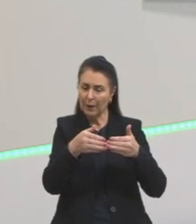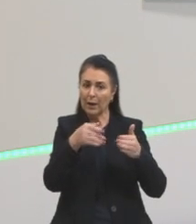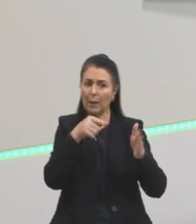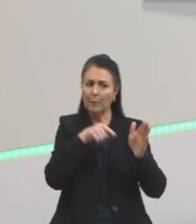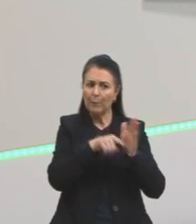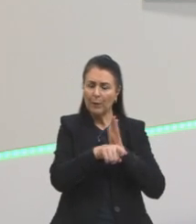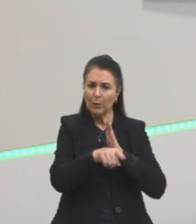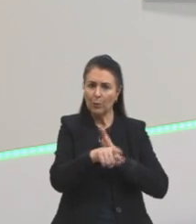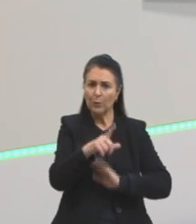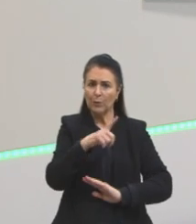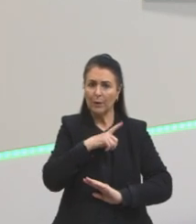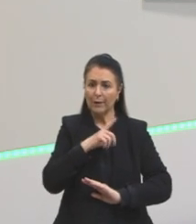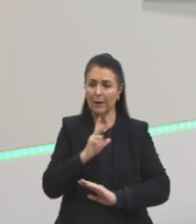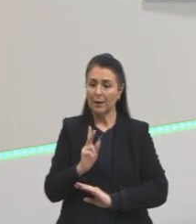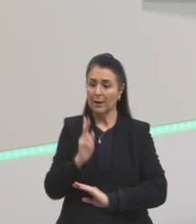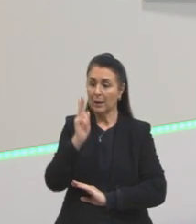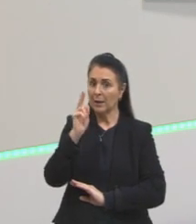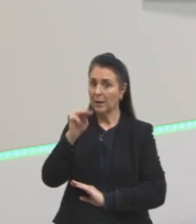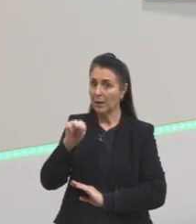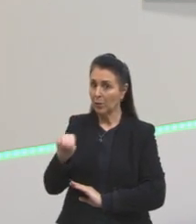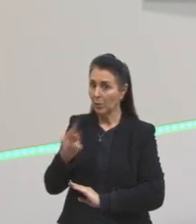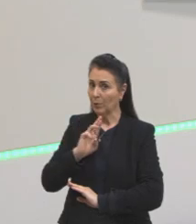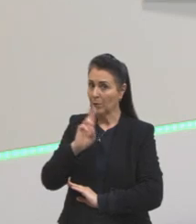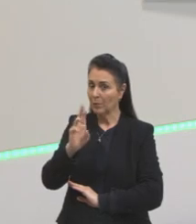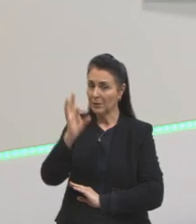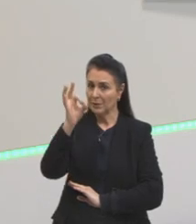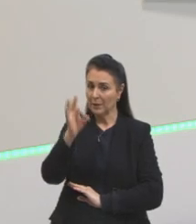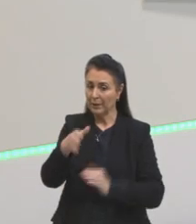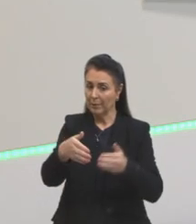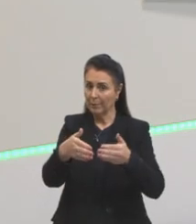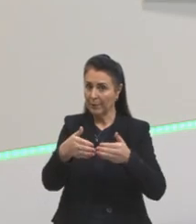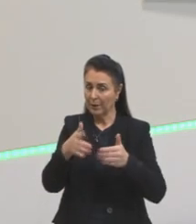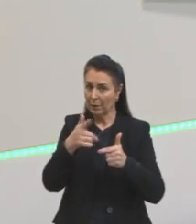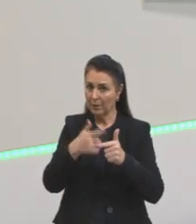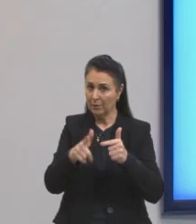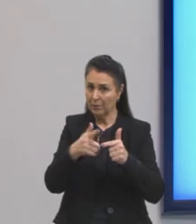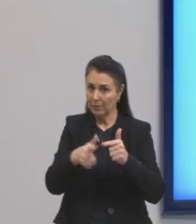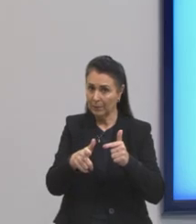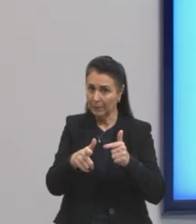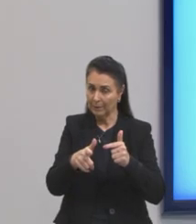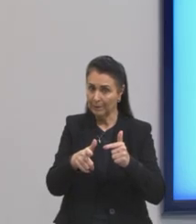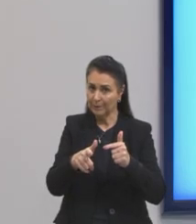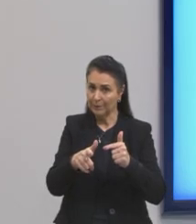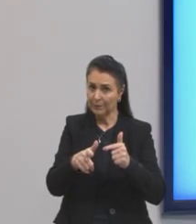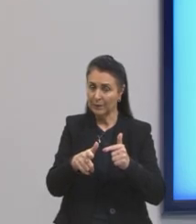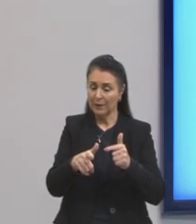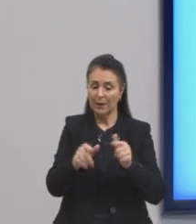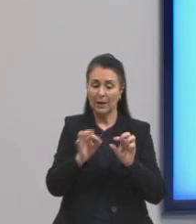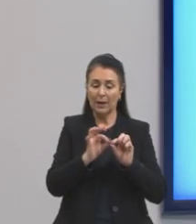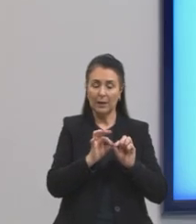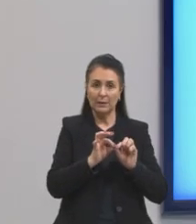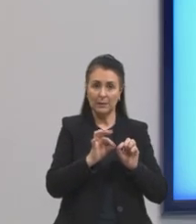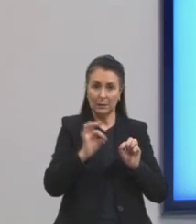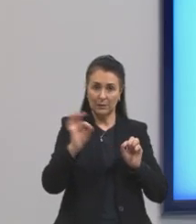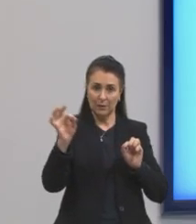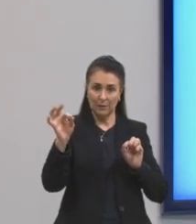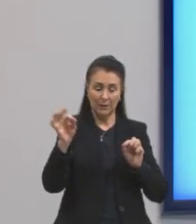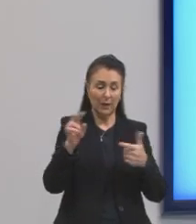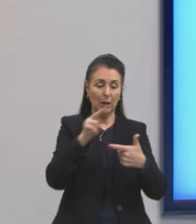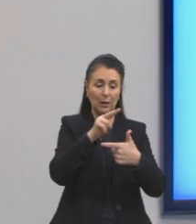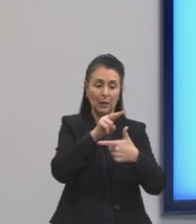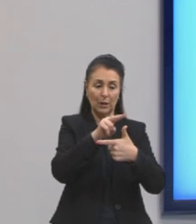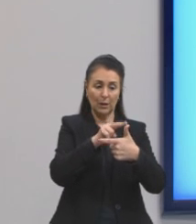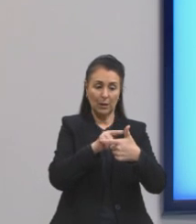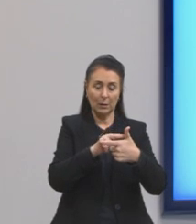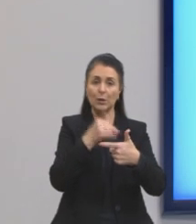faça e deu a quilômetros nós podemos deduzir então que a distância desse cateto